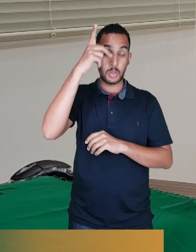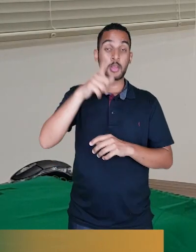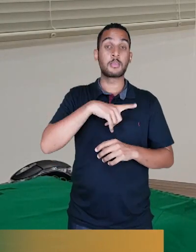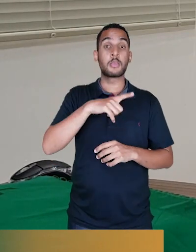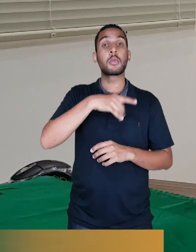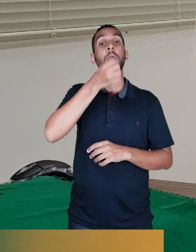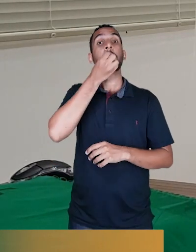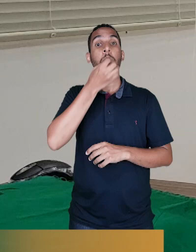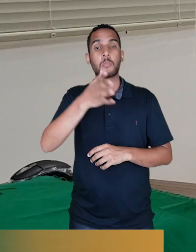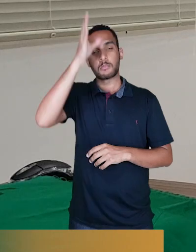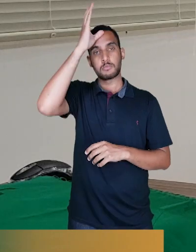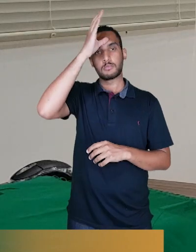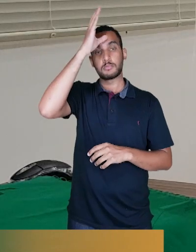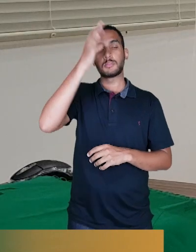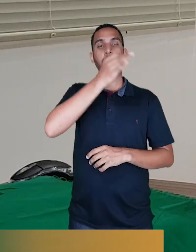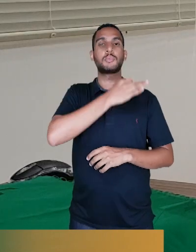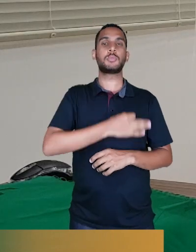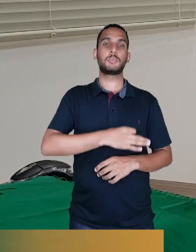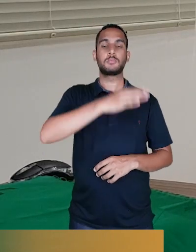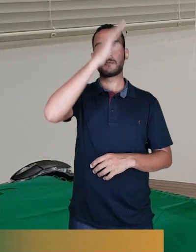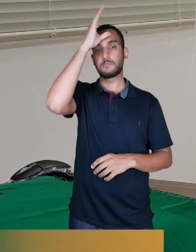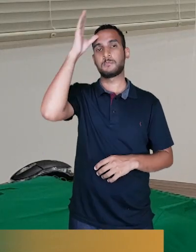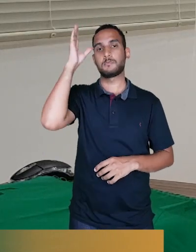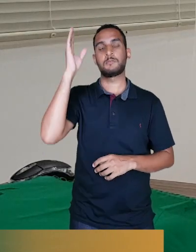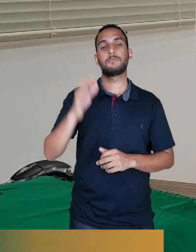formar bons cristãos e honestos cidadãos